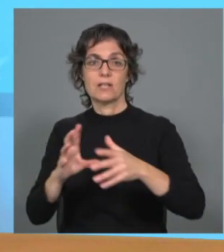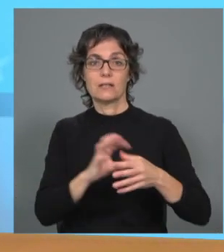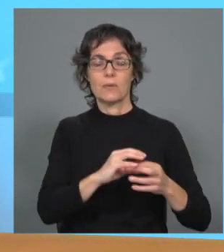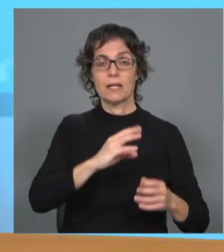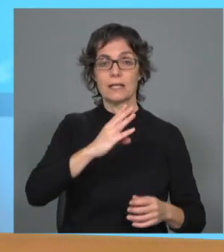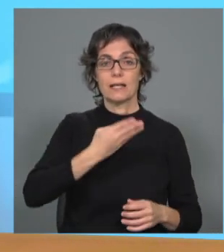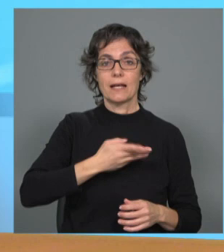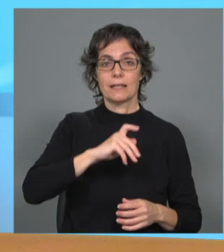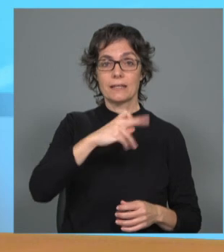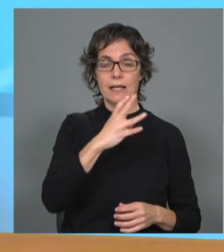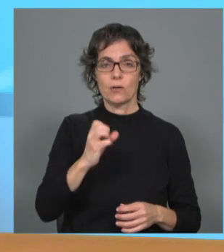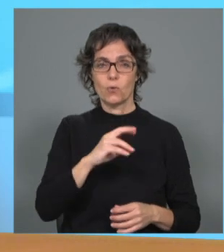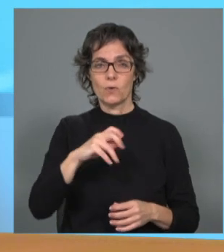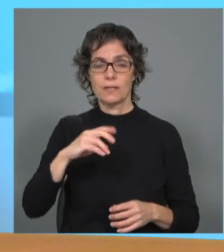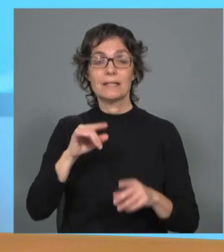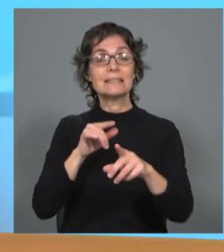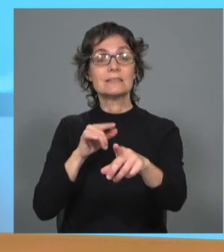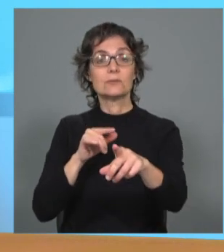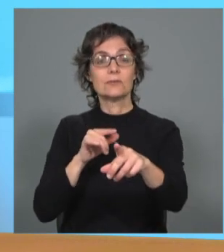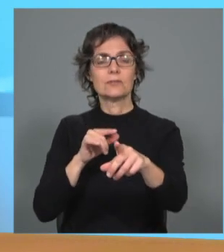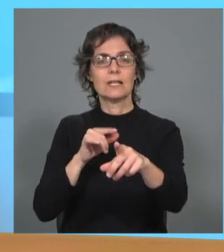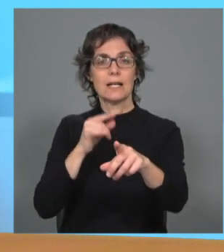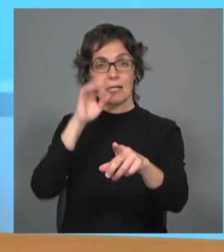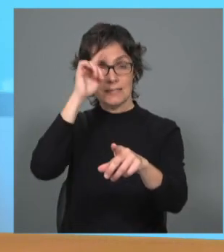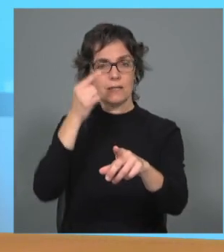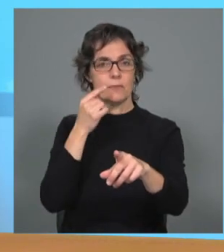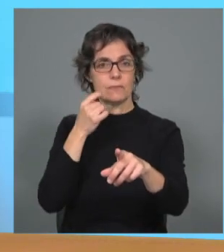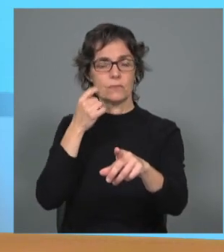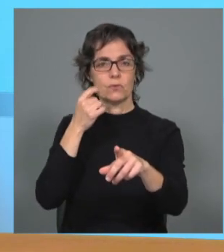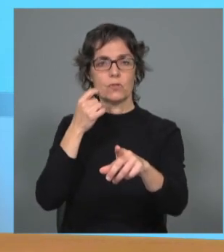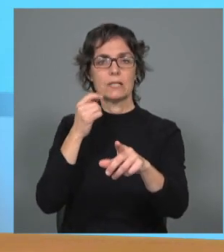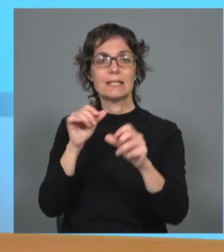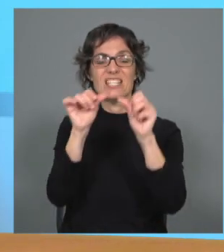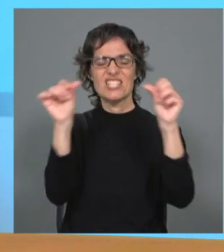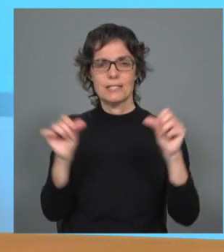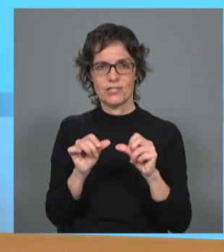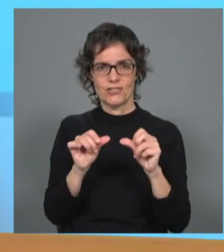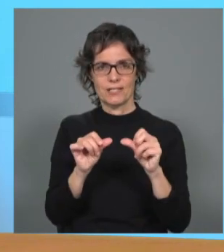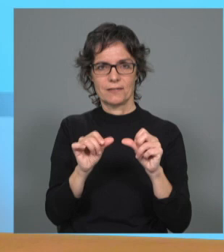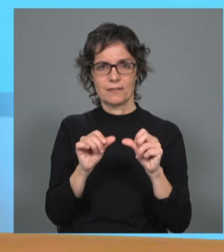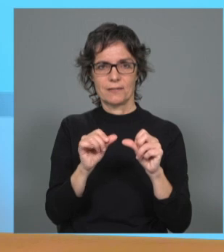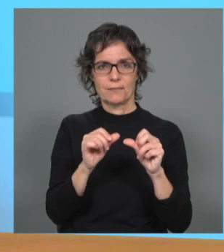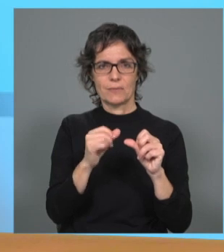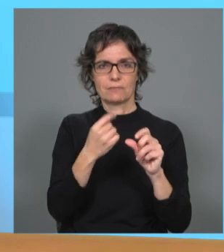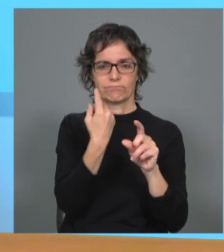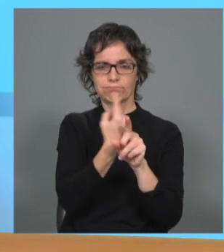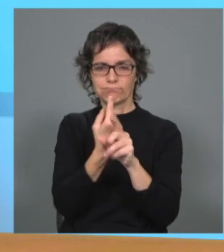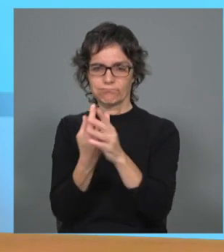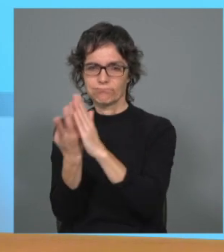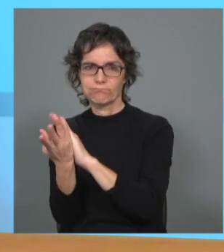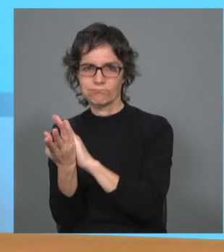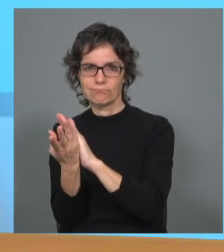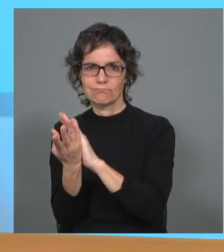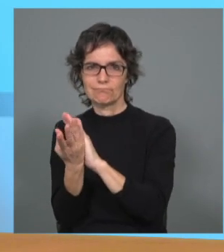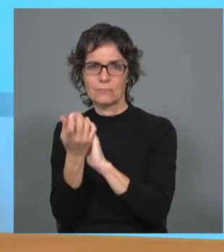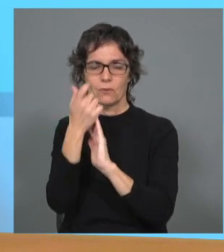de espécies são aqueles que são mais resilientes, são aqueles que vão resistir e regenerar quando há uma catástrofe.